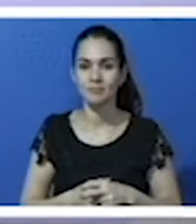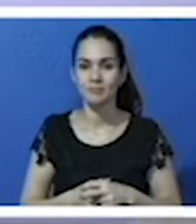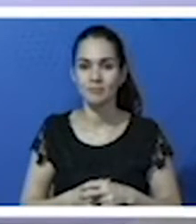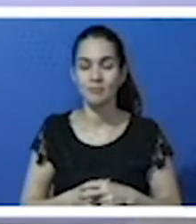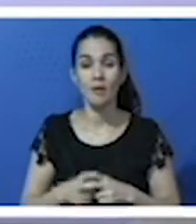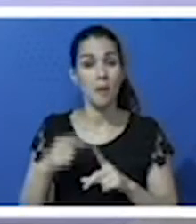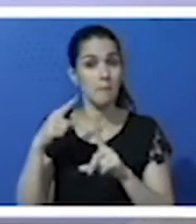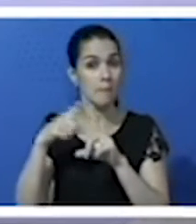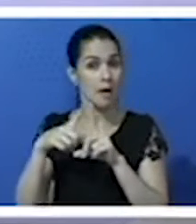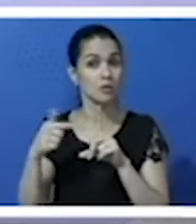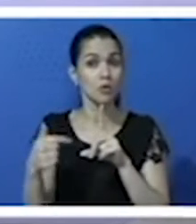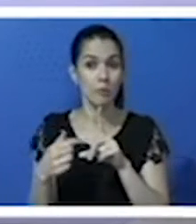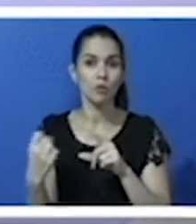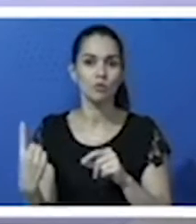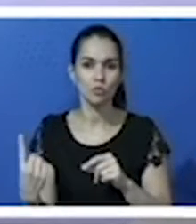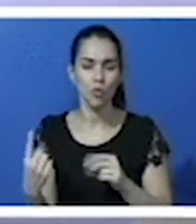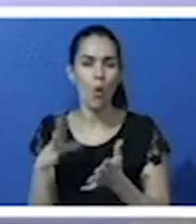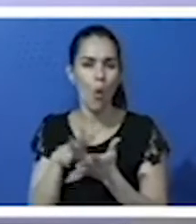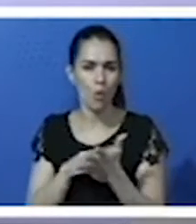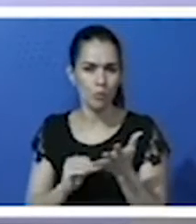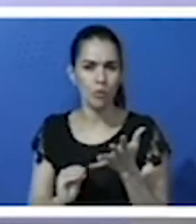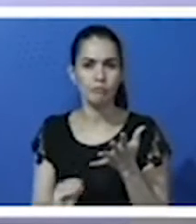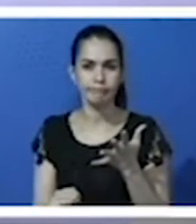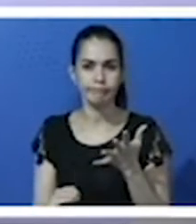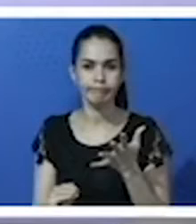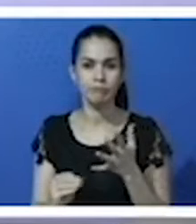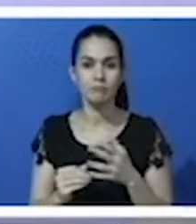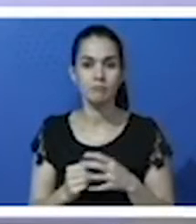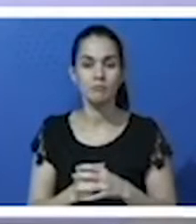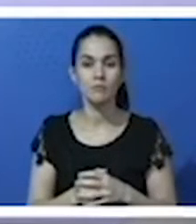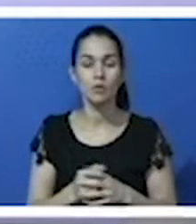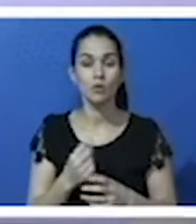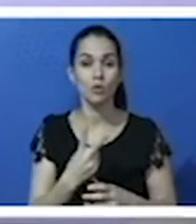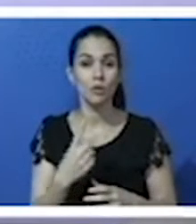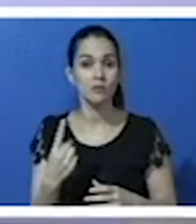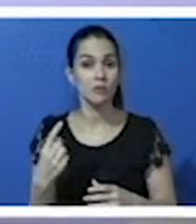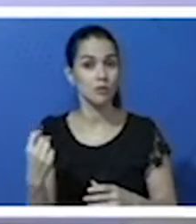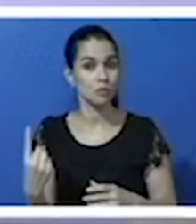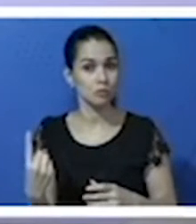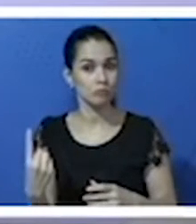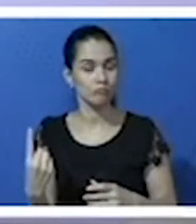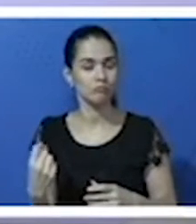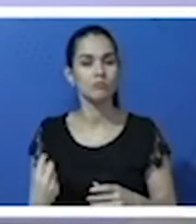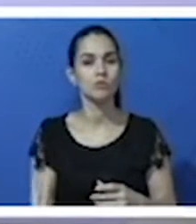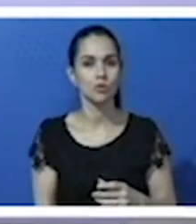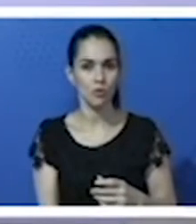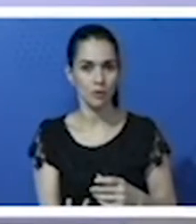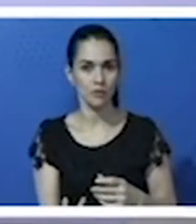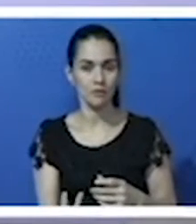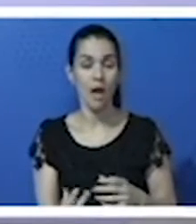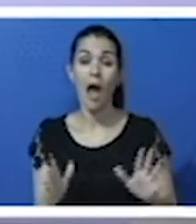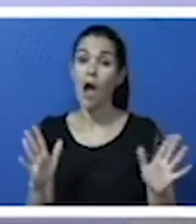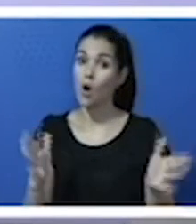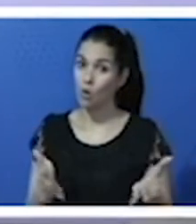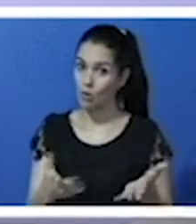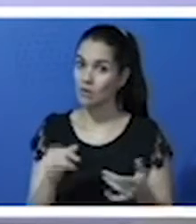É, mais ou menos 1 eu copiei. E aqui eu fiz 2 vezes 1, 2. Agora nós podemos encontrar as duas